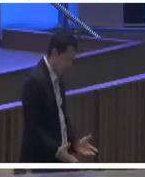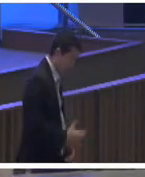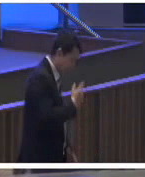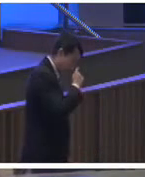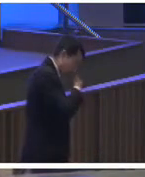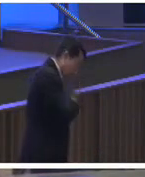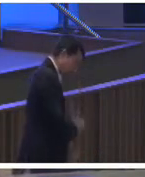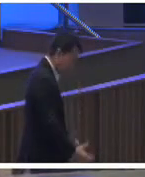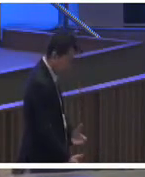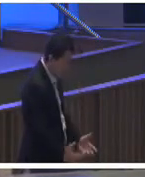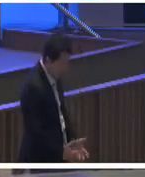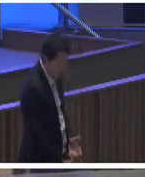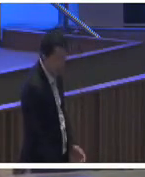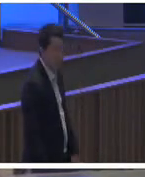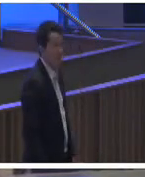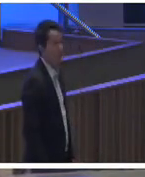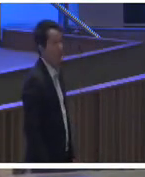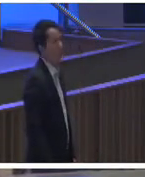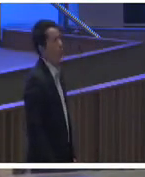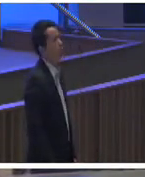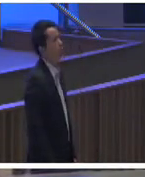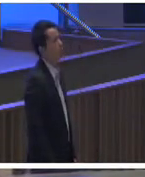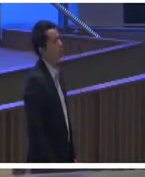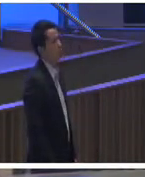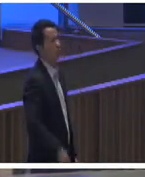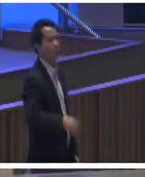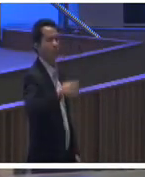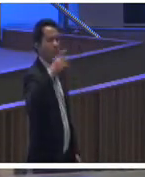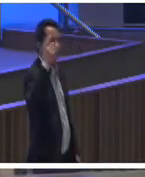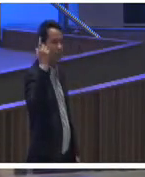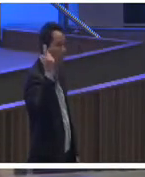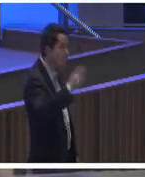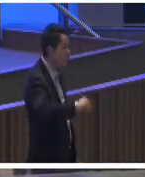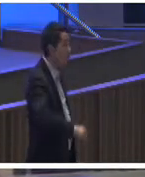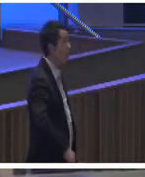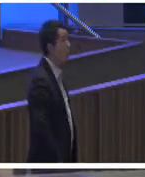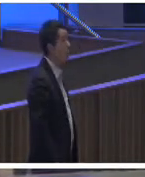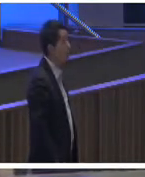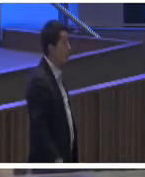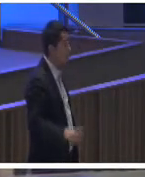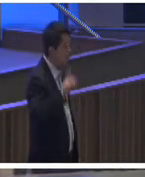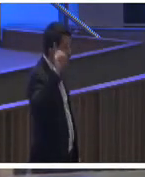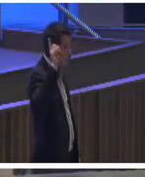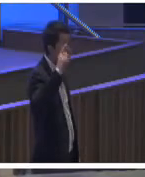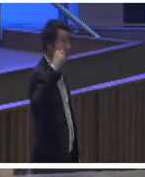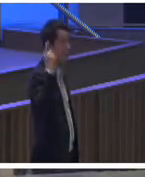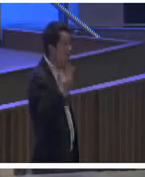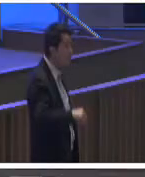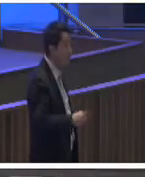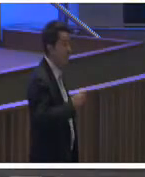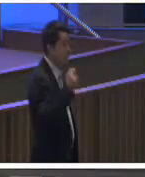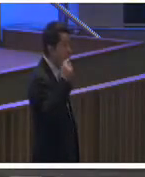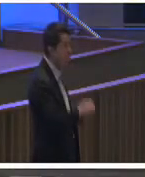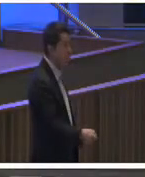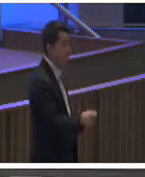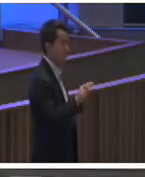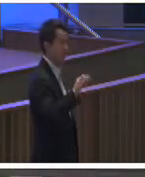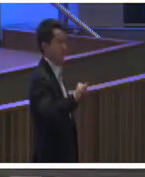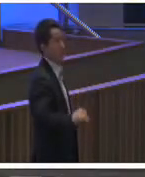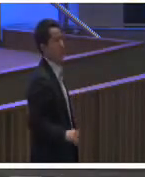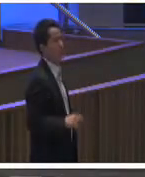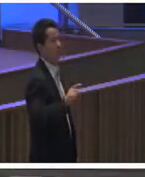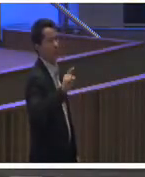Então, quando a disciplina vem, ela diz assim: você extrapolou os limites e sabe o que está fazendo, a decisão é tua,